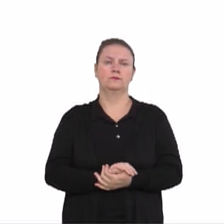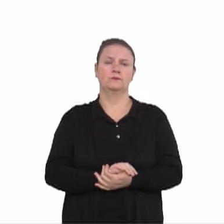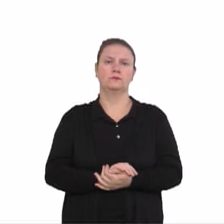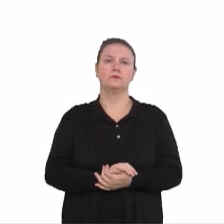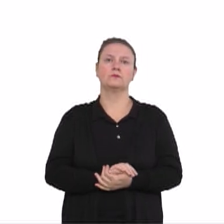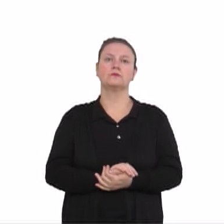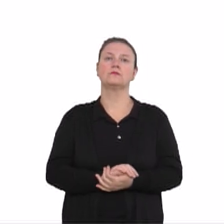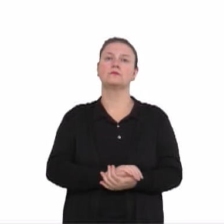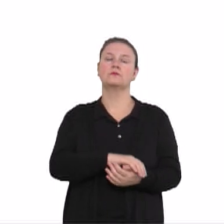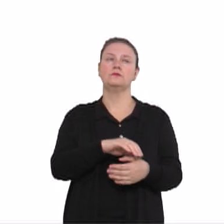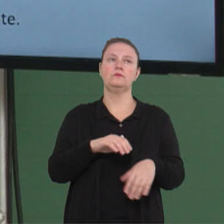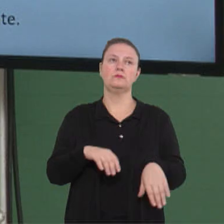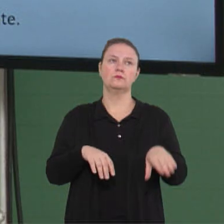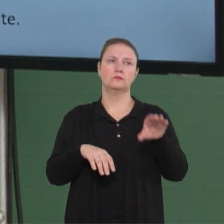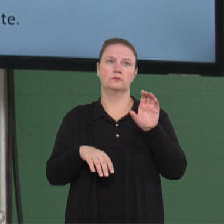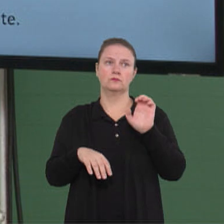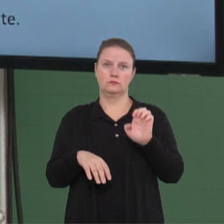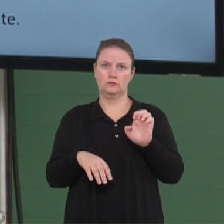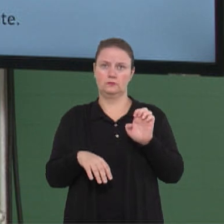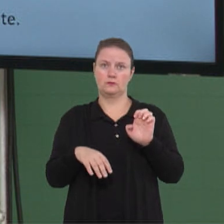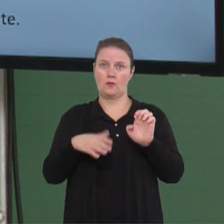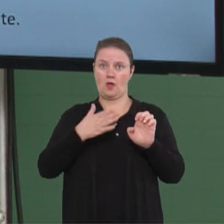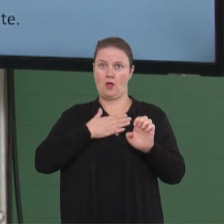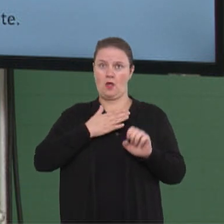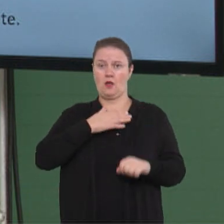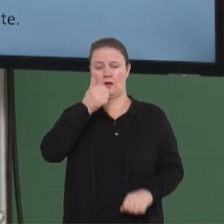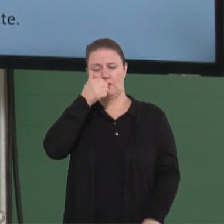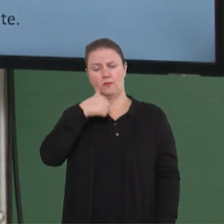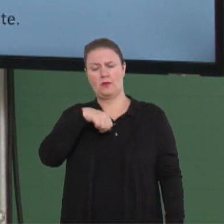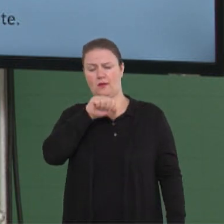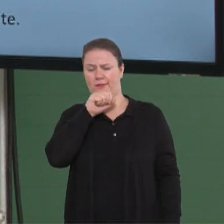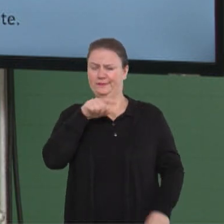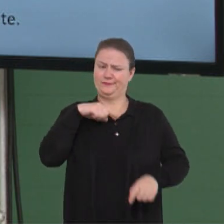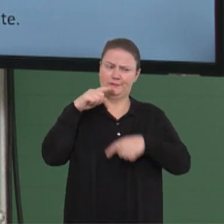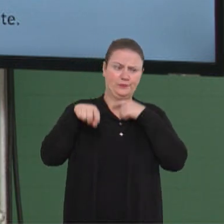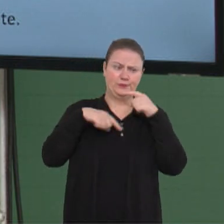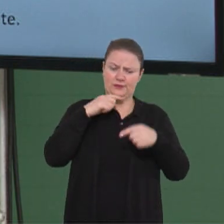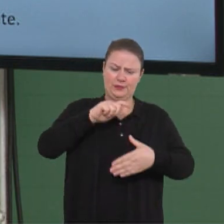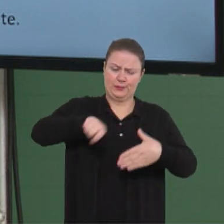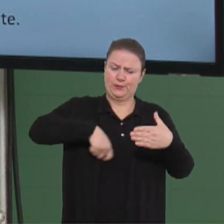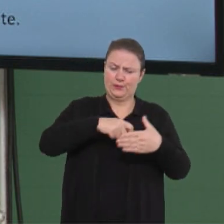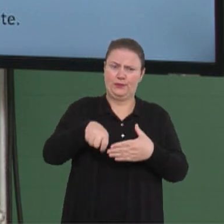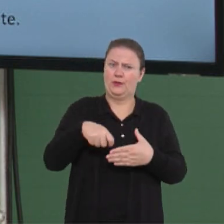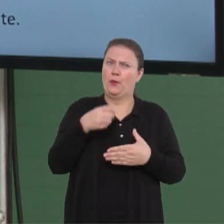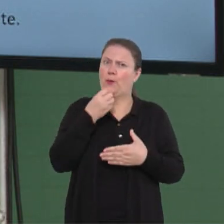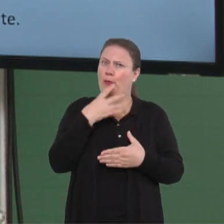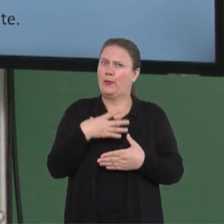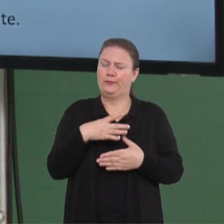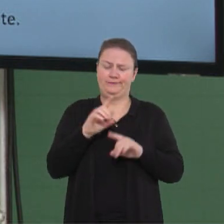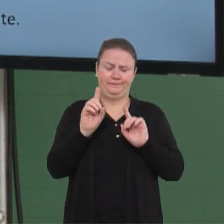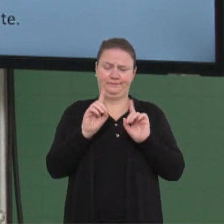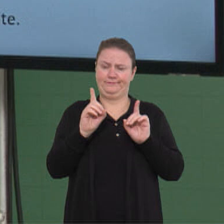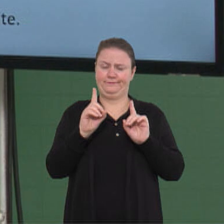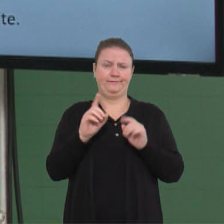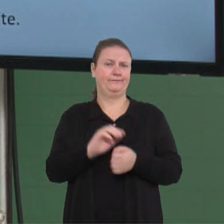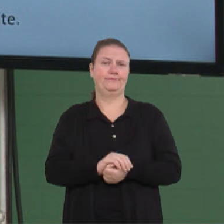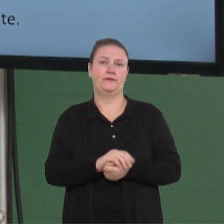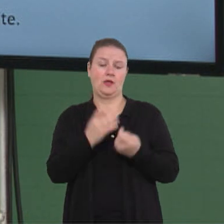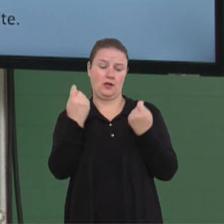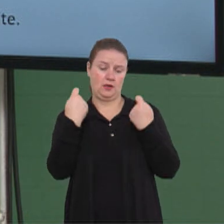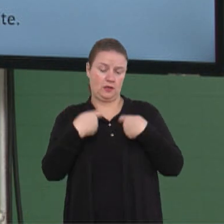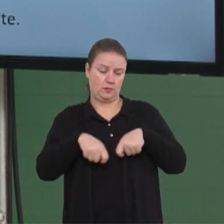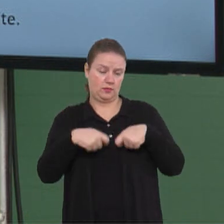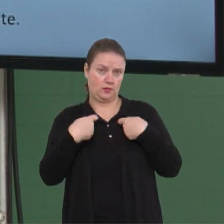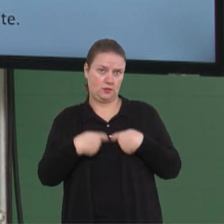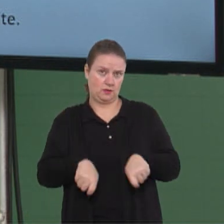quente cruel minha mãe não consegue cozinhar bem fechou eles torta cookie e ela